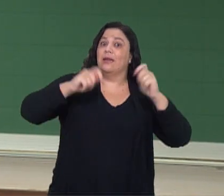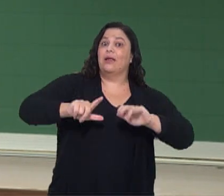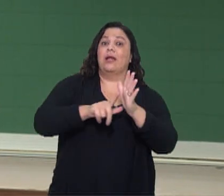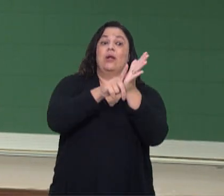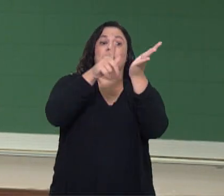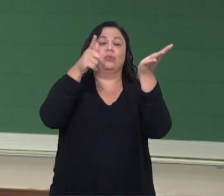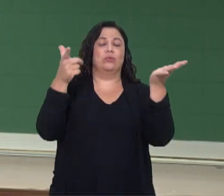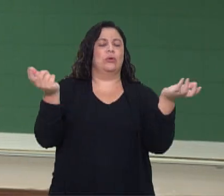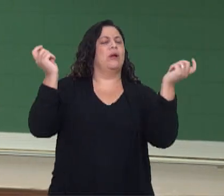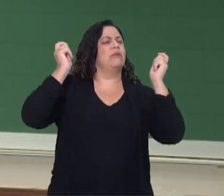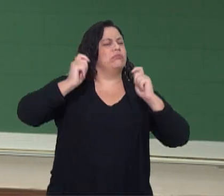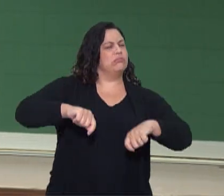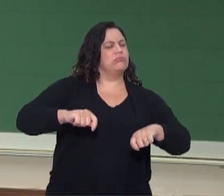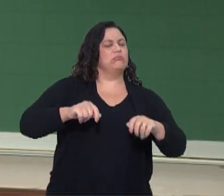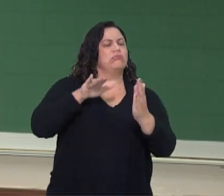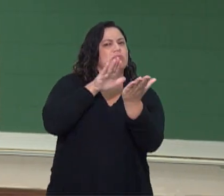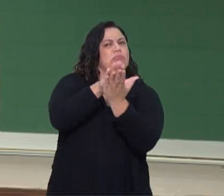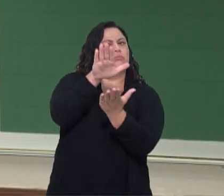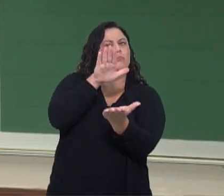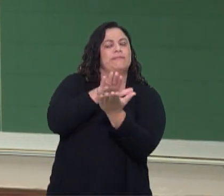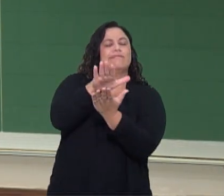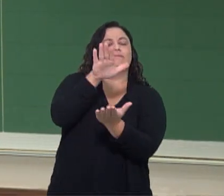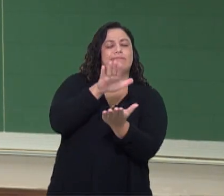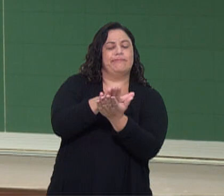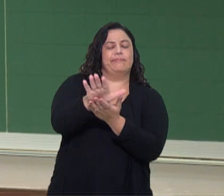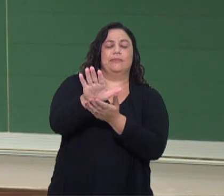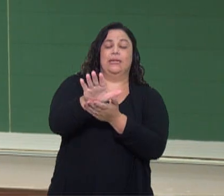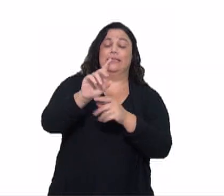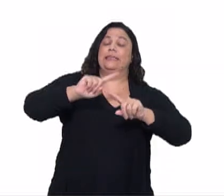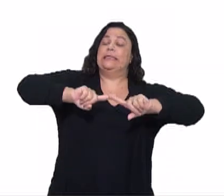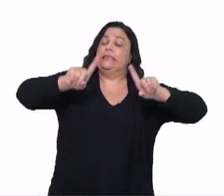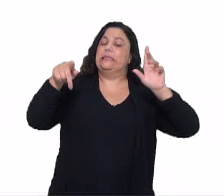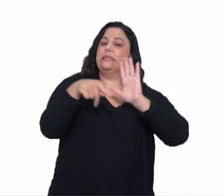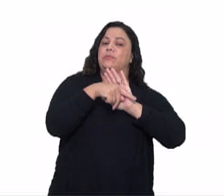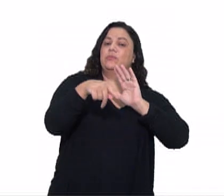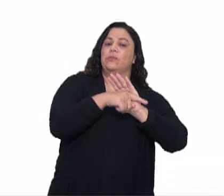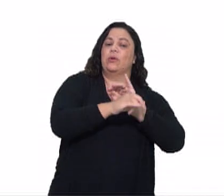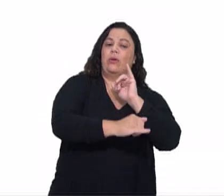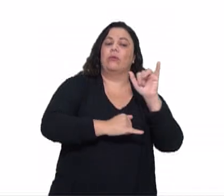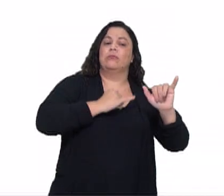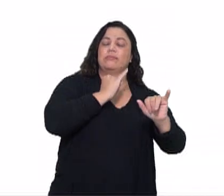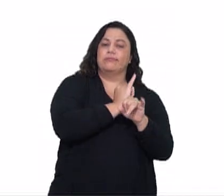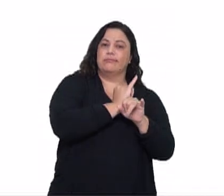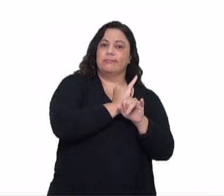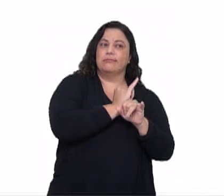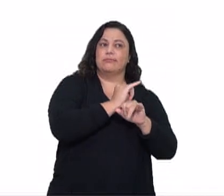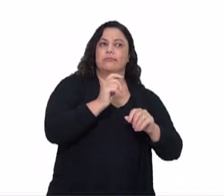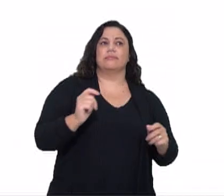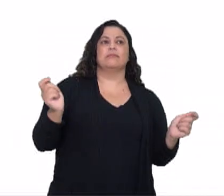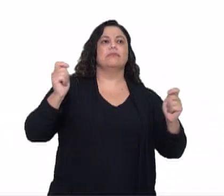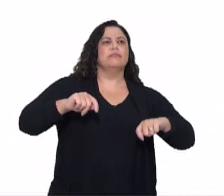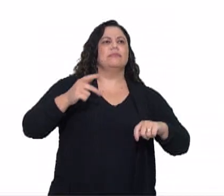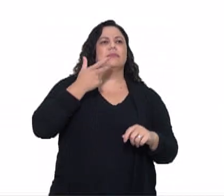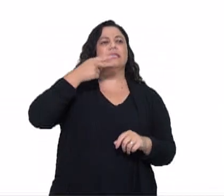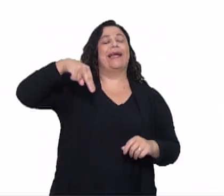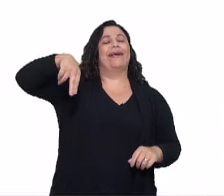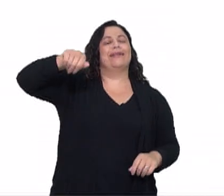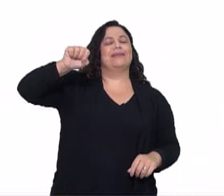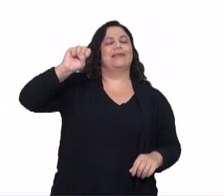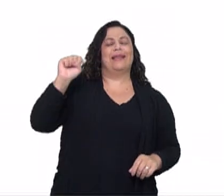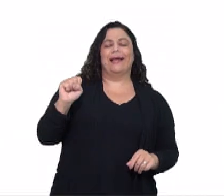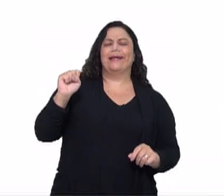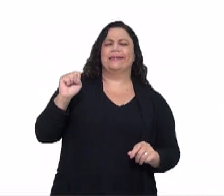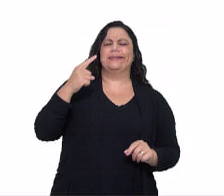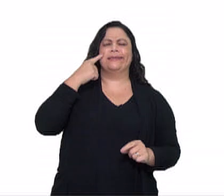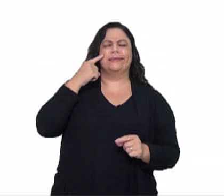ela impressa, mas foi pega da internet. Então aqui diz, NASA detecta derretimento acelerado